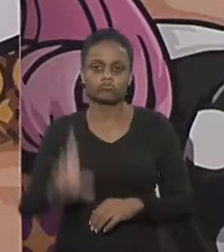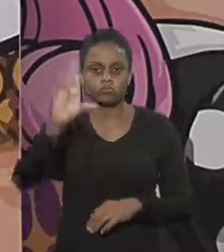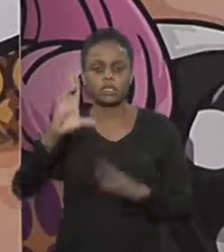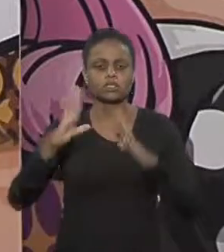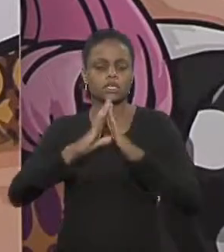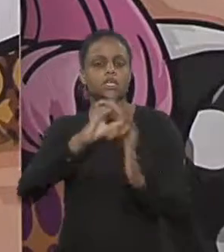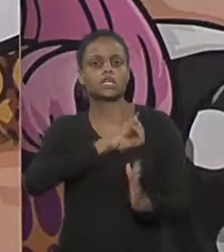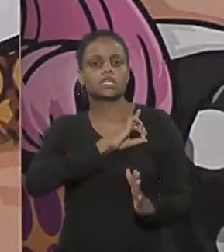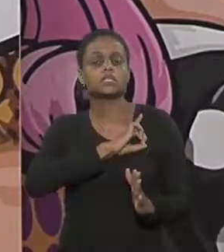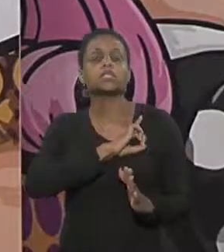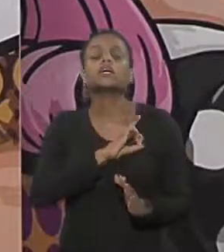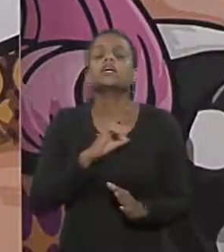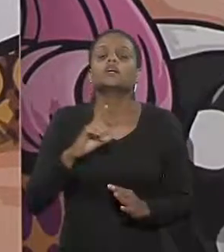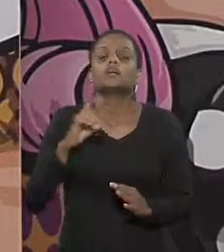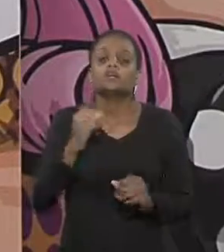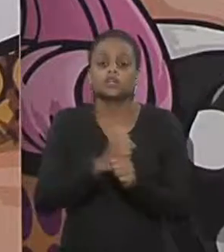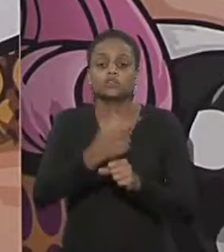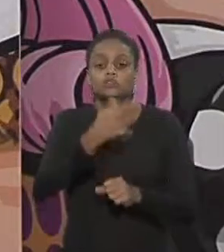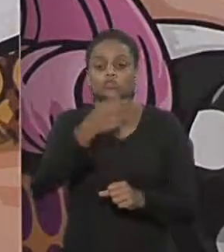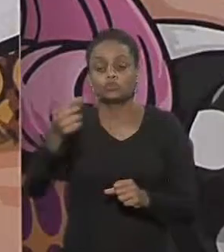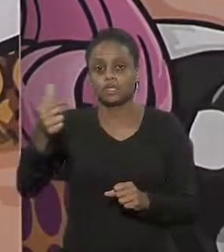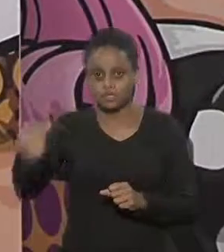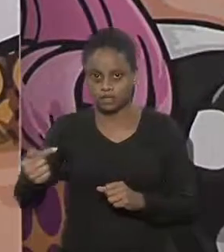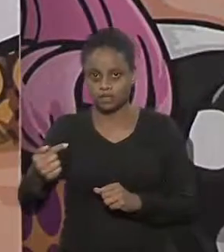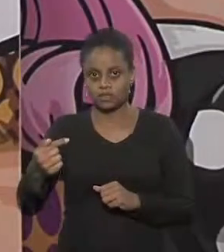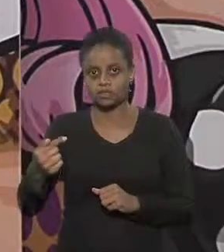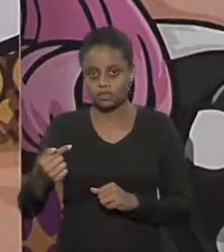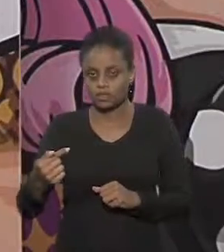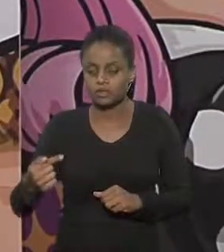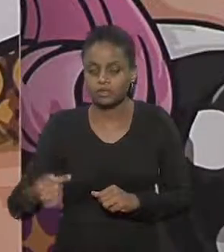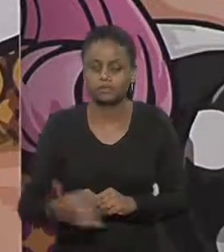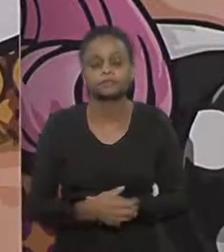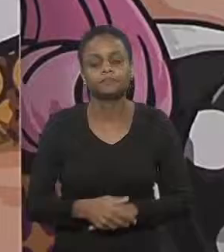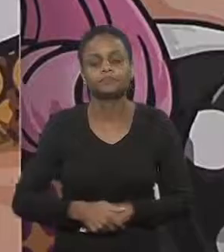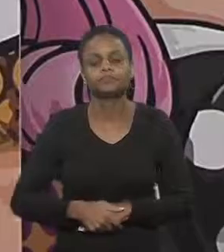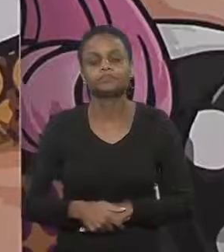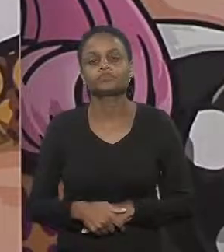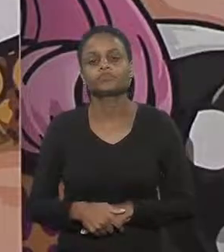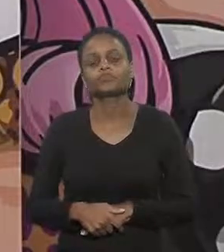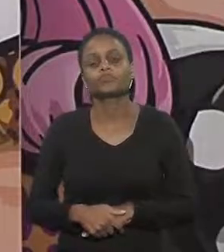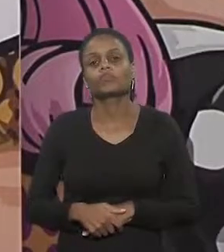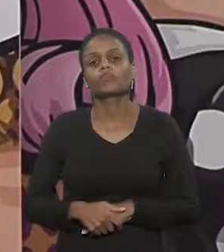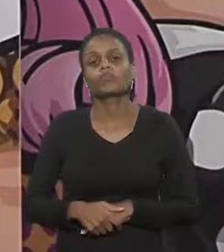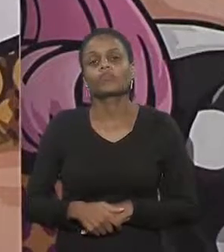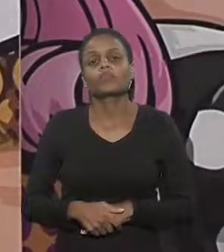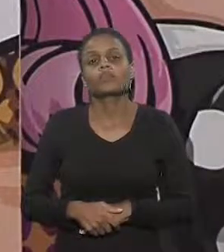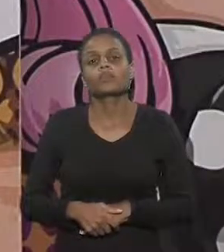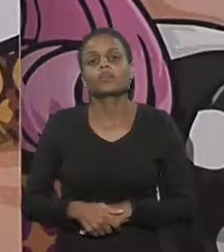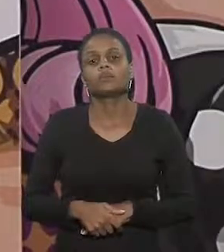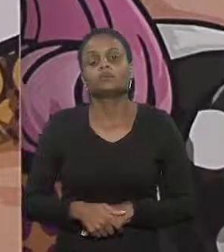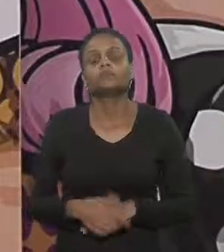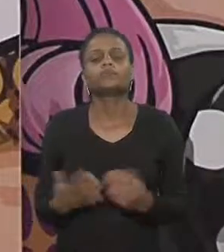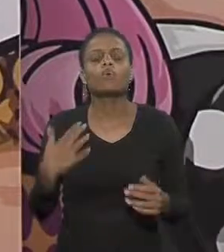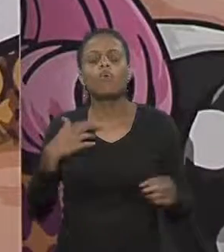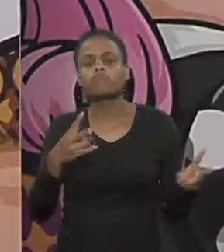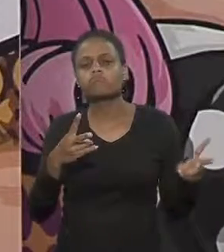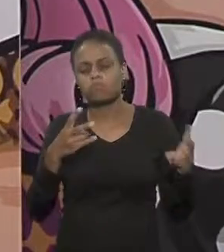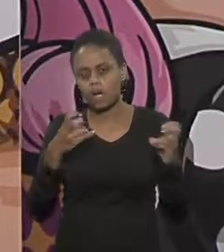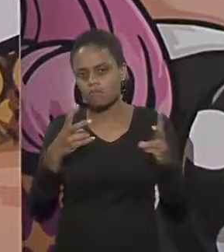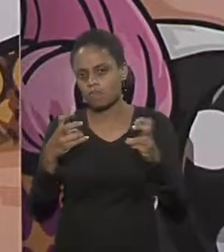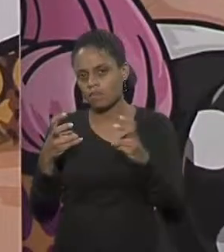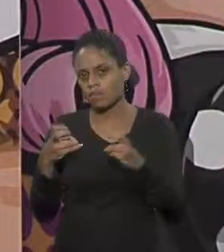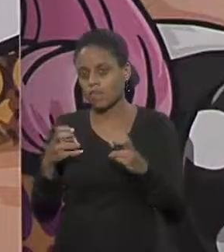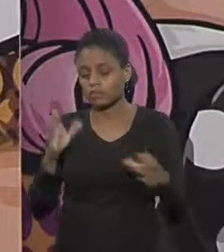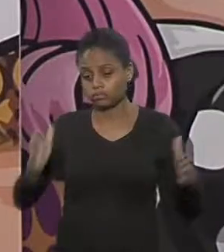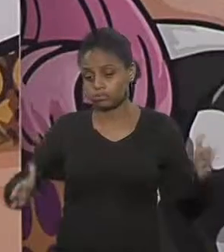titularidade da unidade em 2007. Então, nós tínhamos ainda pouco tempo da Lei Maria da Penha, eram aquelas experiências iniciais, né, da Lei Maria da Penha.